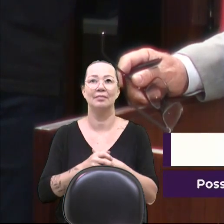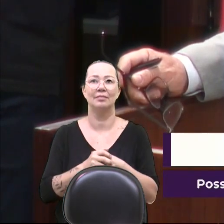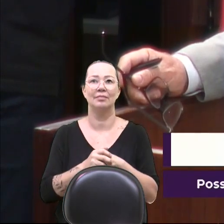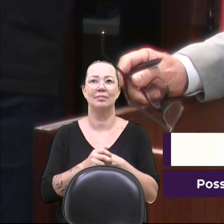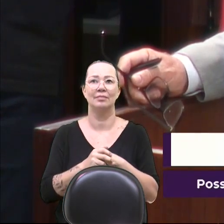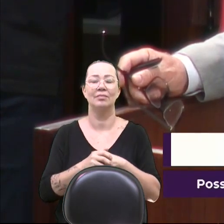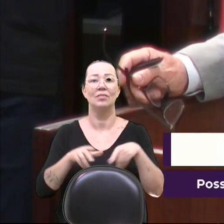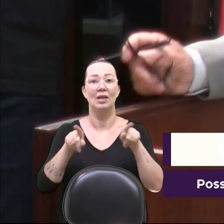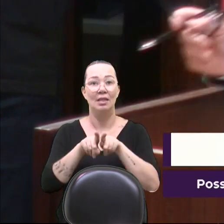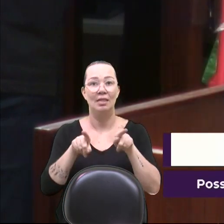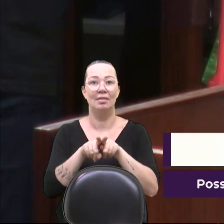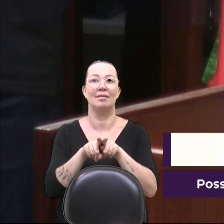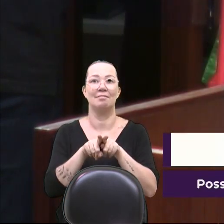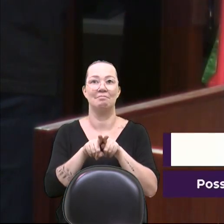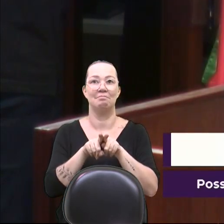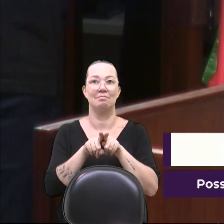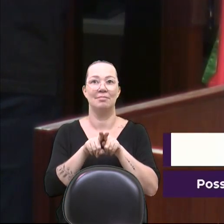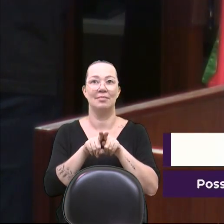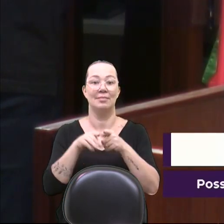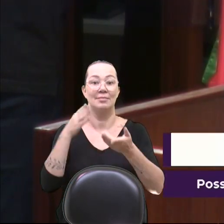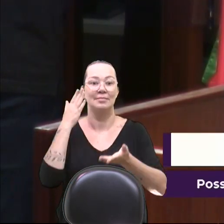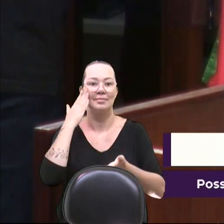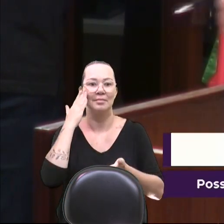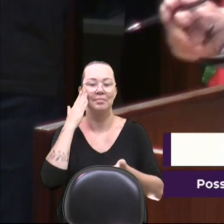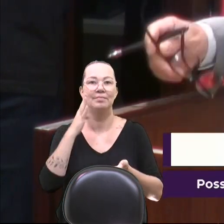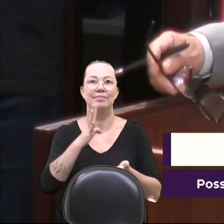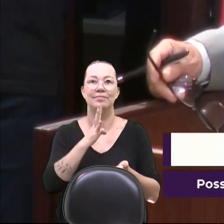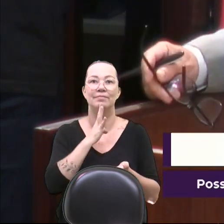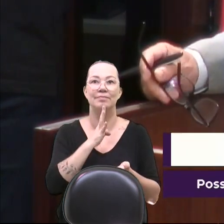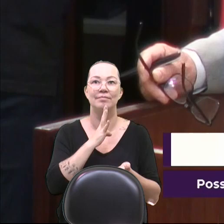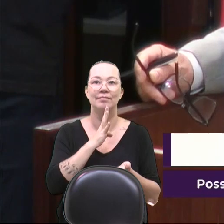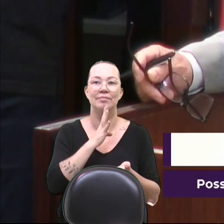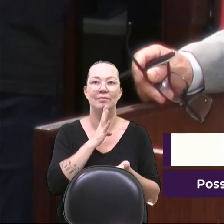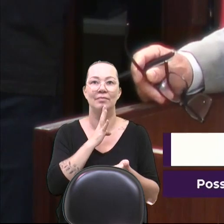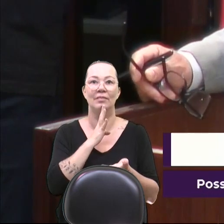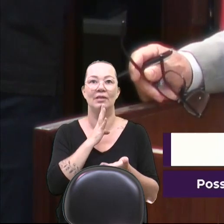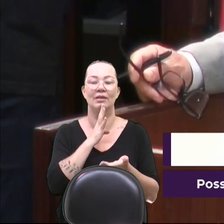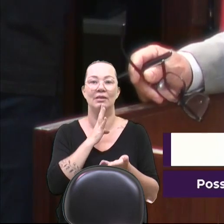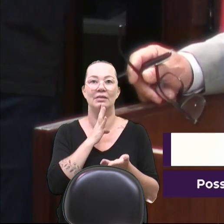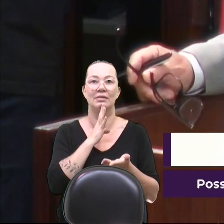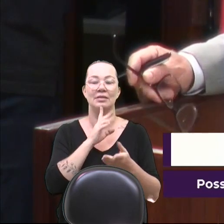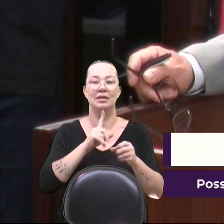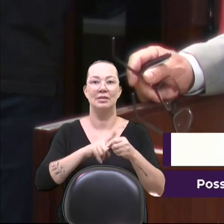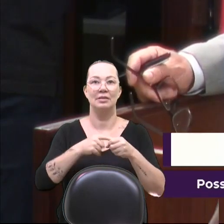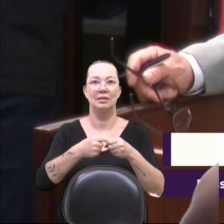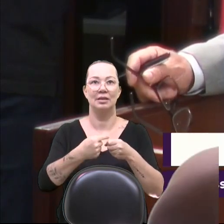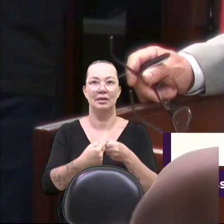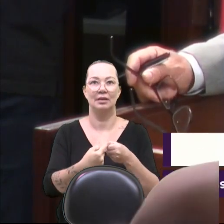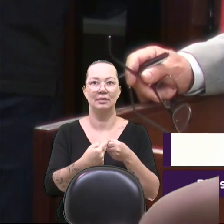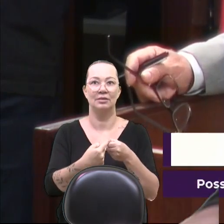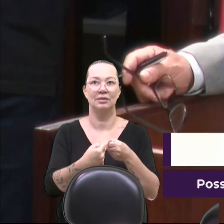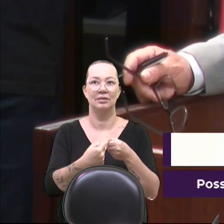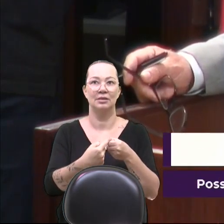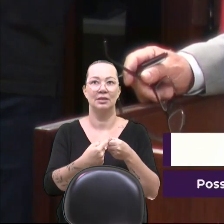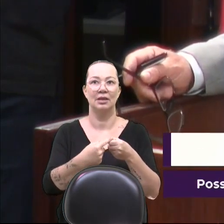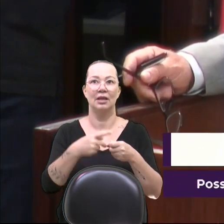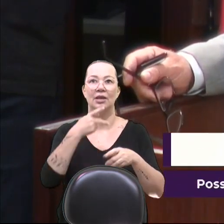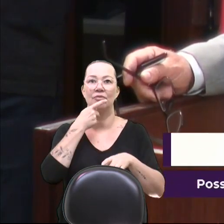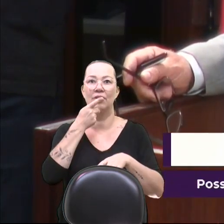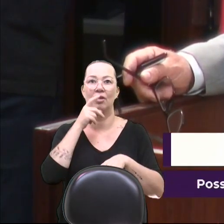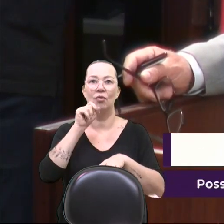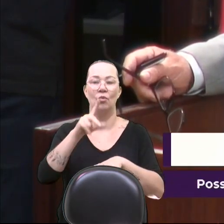e o reconhecimento também aos 4 maiores partidos dessa cidade que indicaram seus